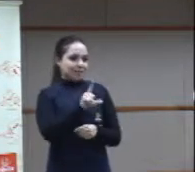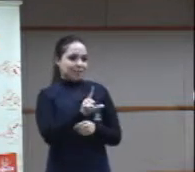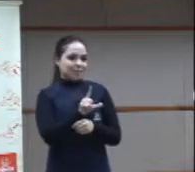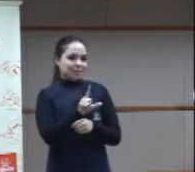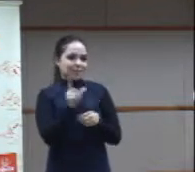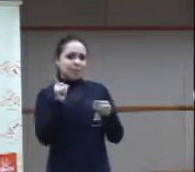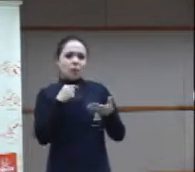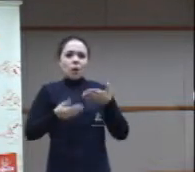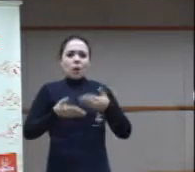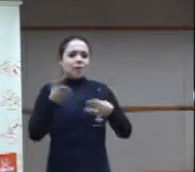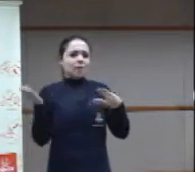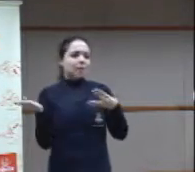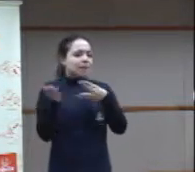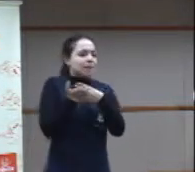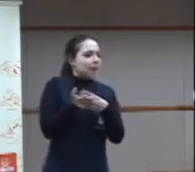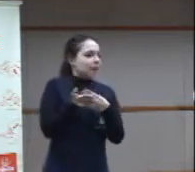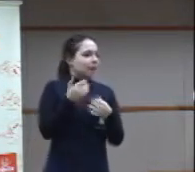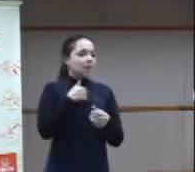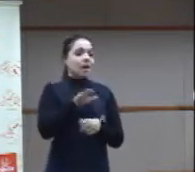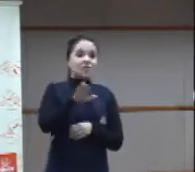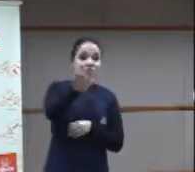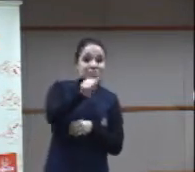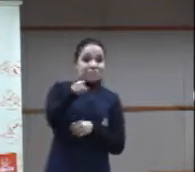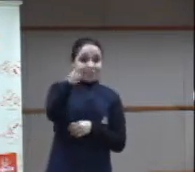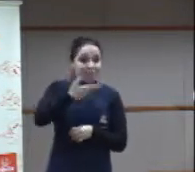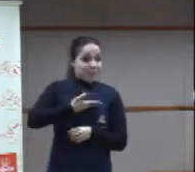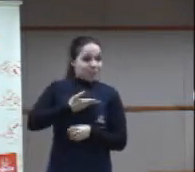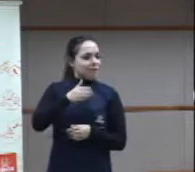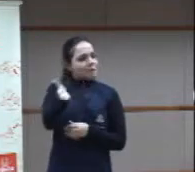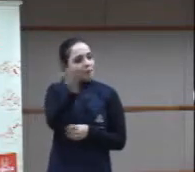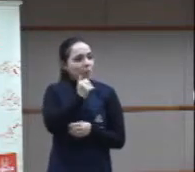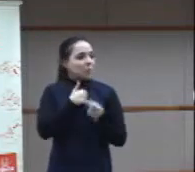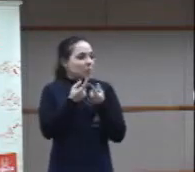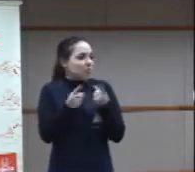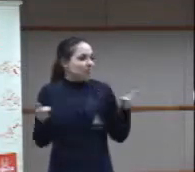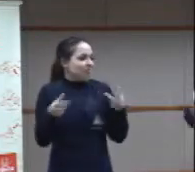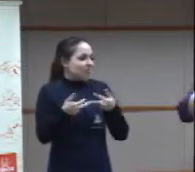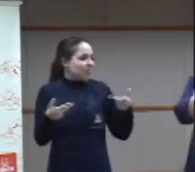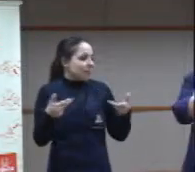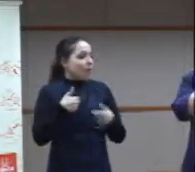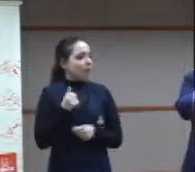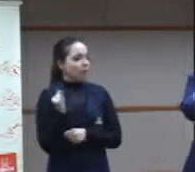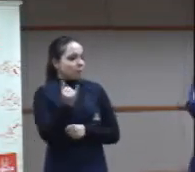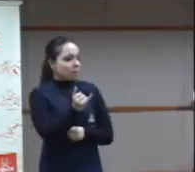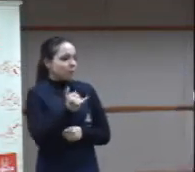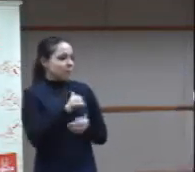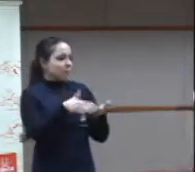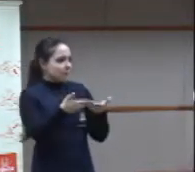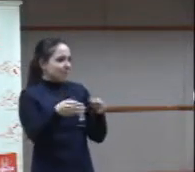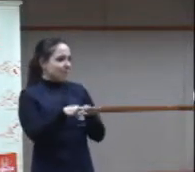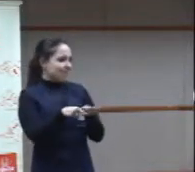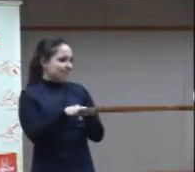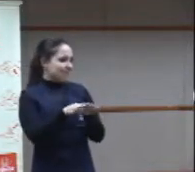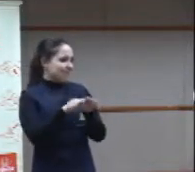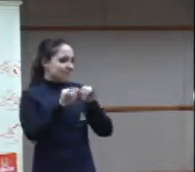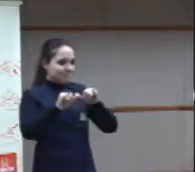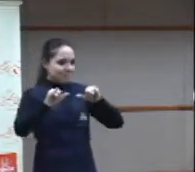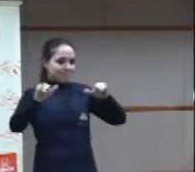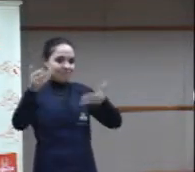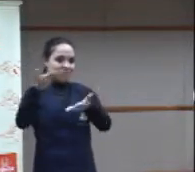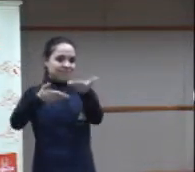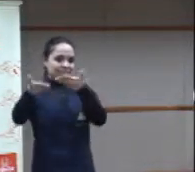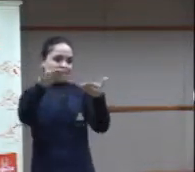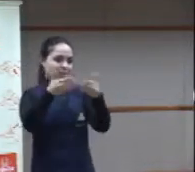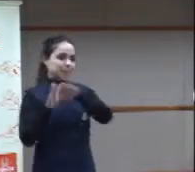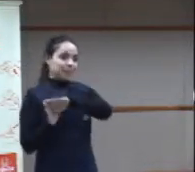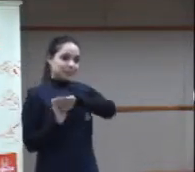no intervalo, um convite para um churrasco, uma coisa assim. Ética e postura profissional. Temos